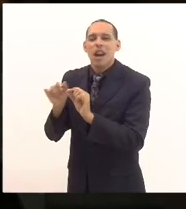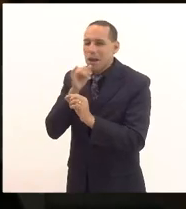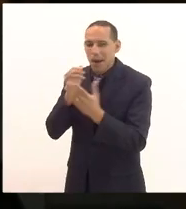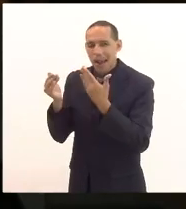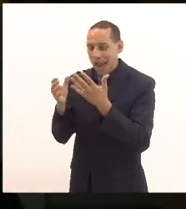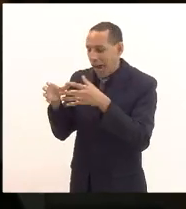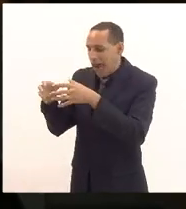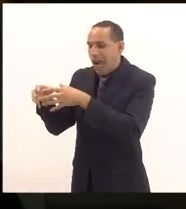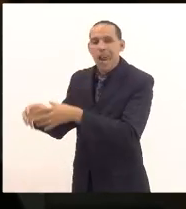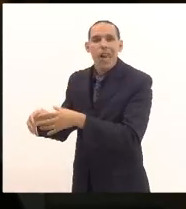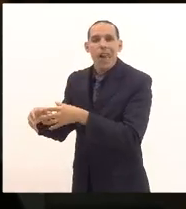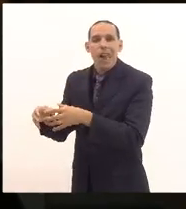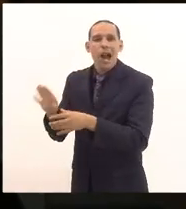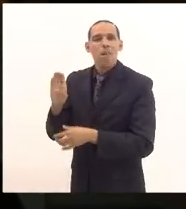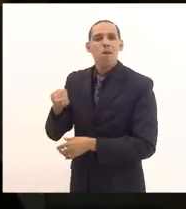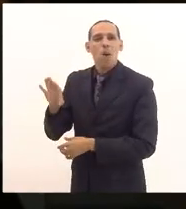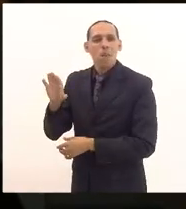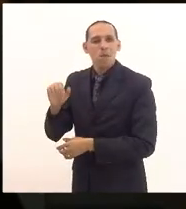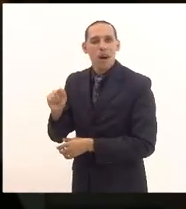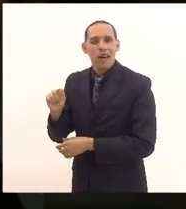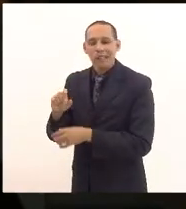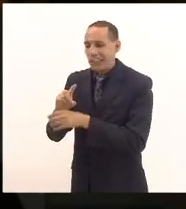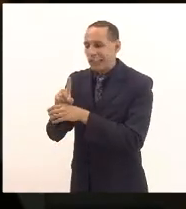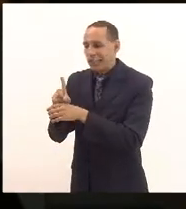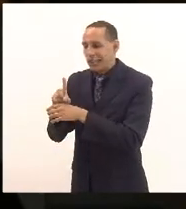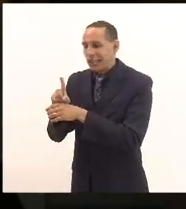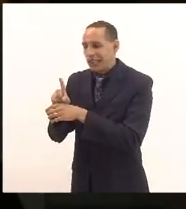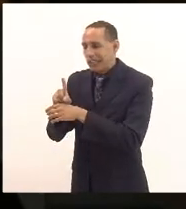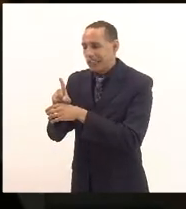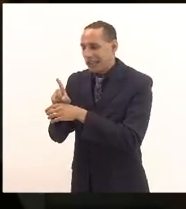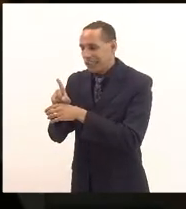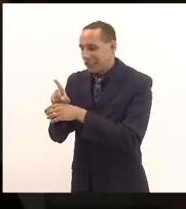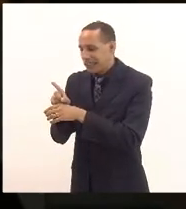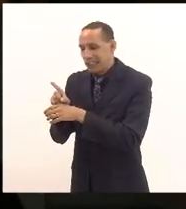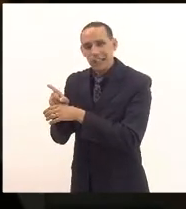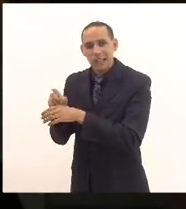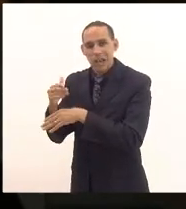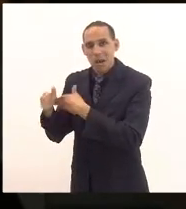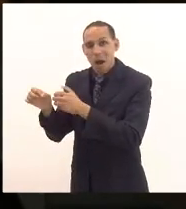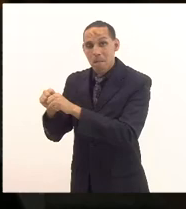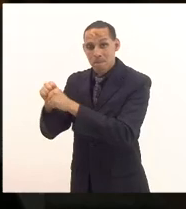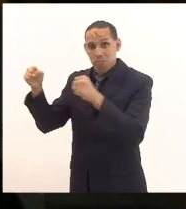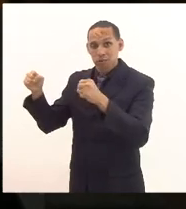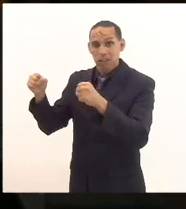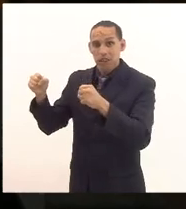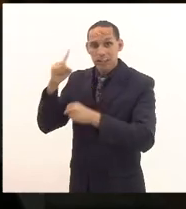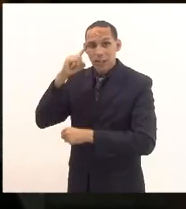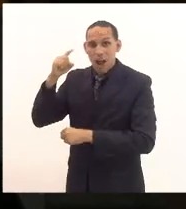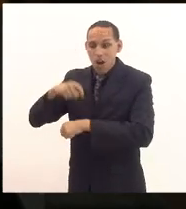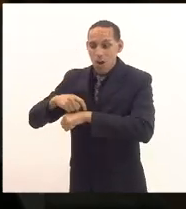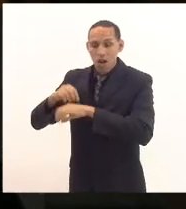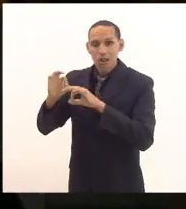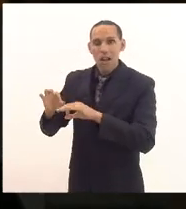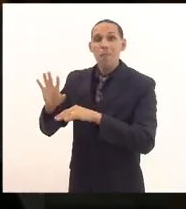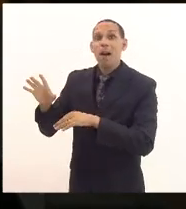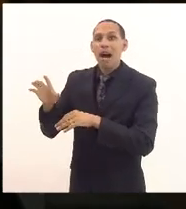que vai explodir um determinado dia e hora. Só que tem que esse